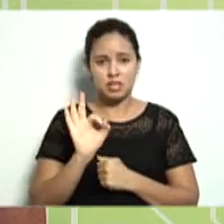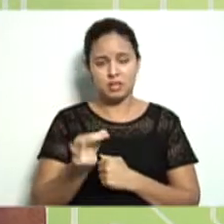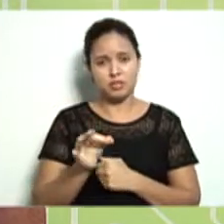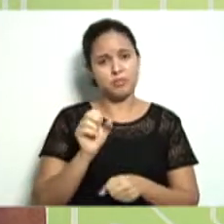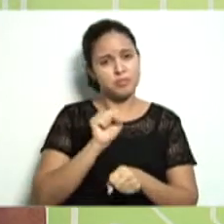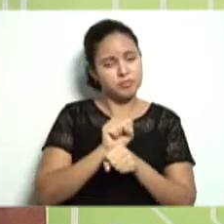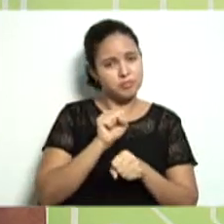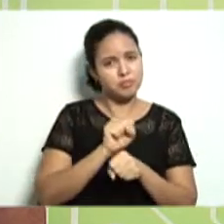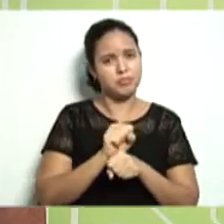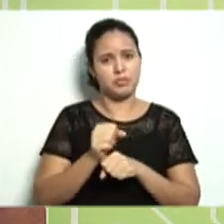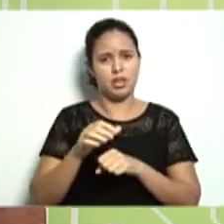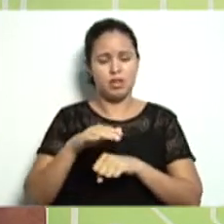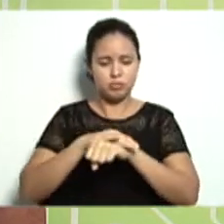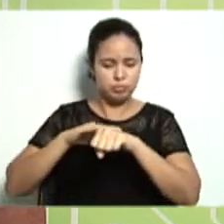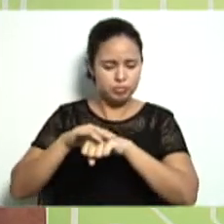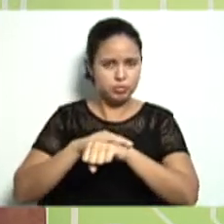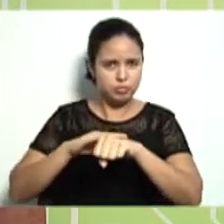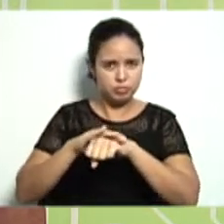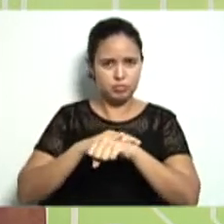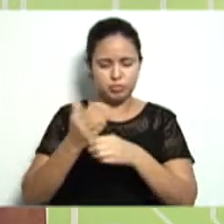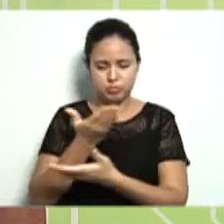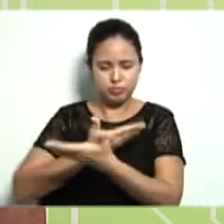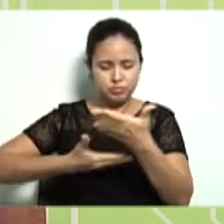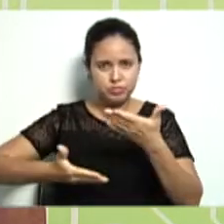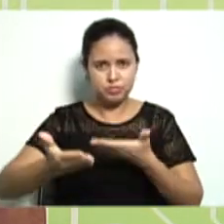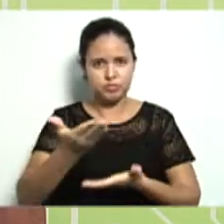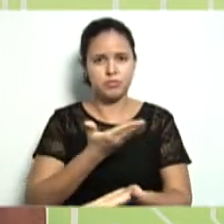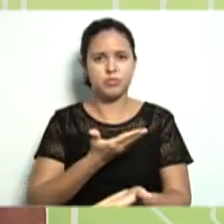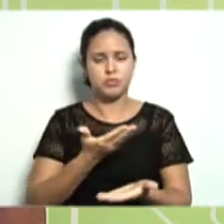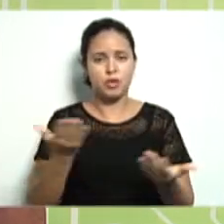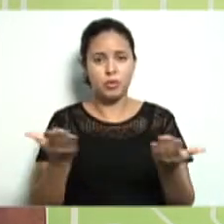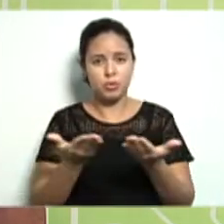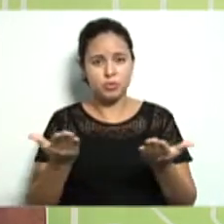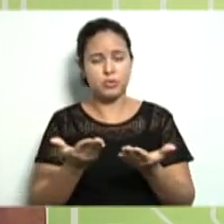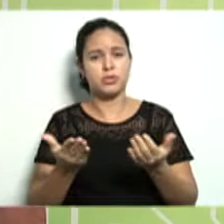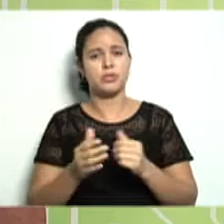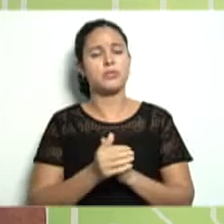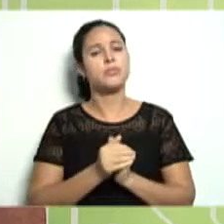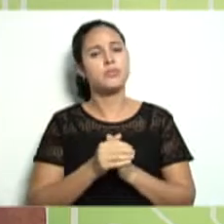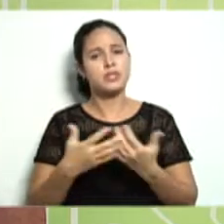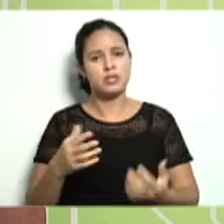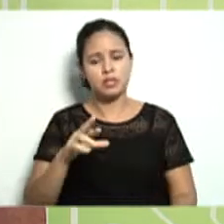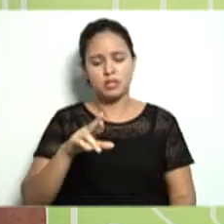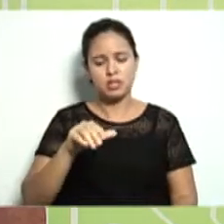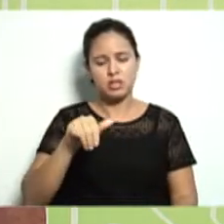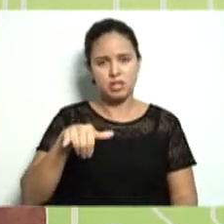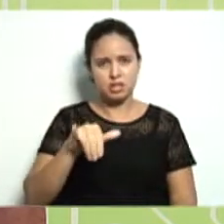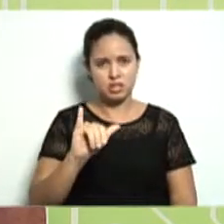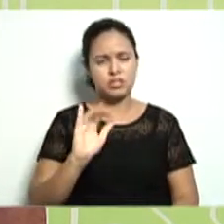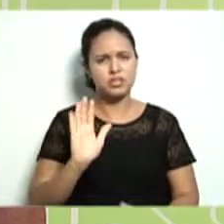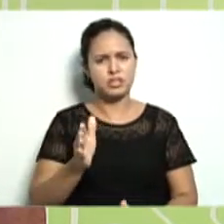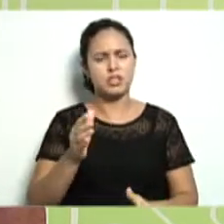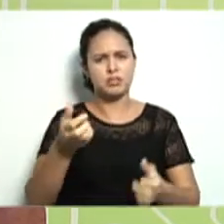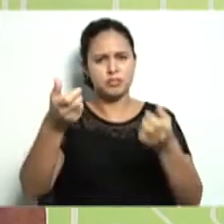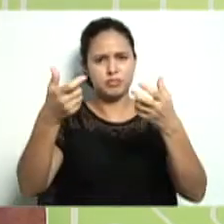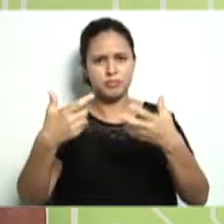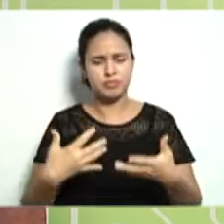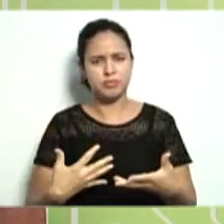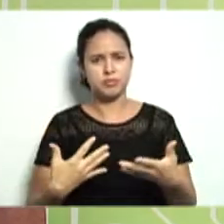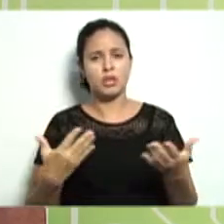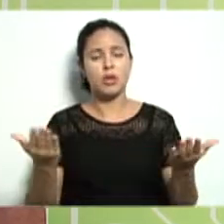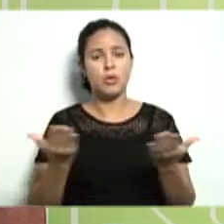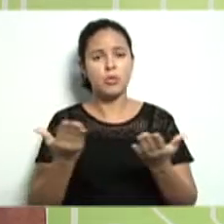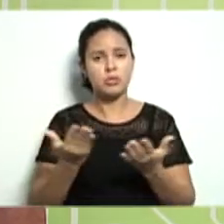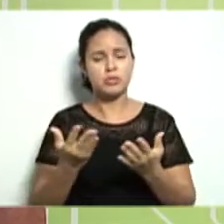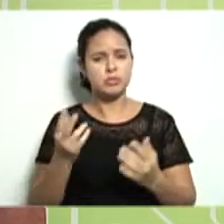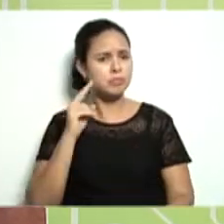a interação de vocês na nossa aula. E como a professora, como a Rai e o Tec já trouxe aí pra gente, nós vamos